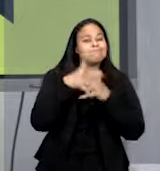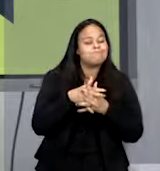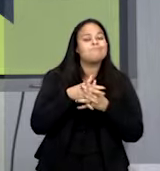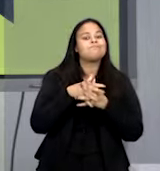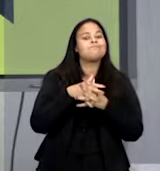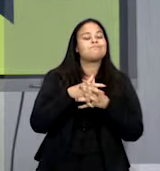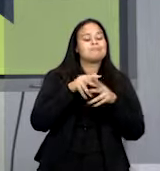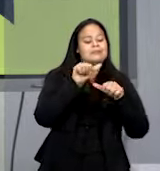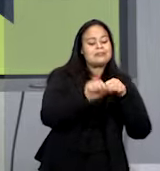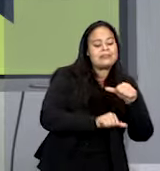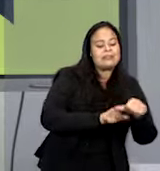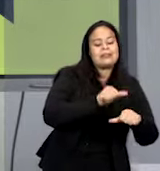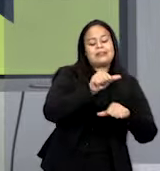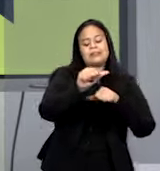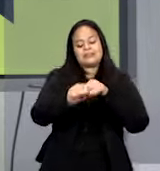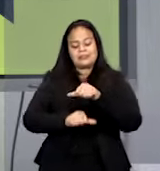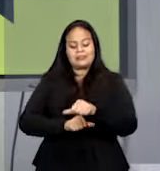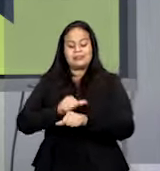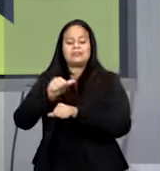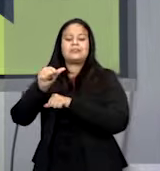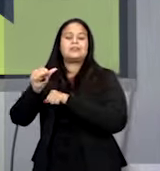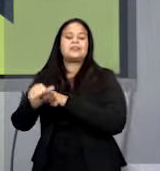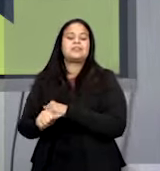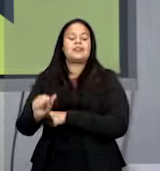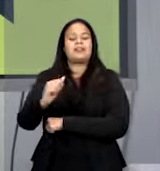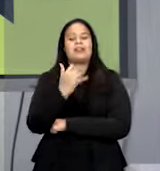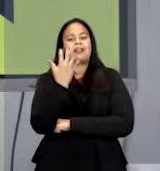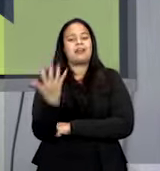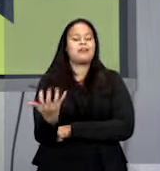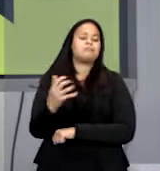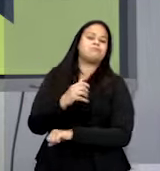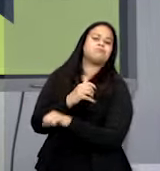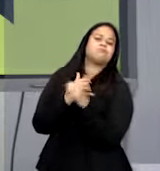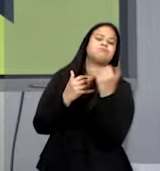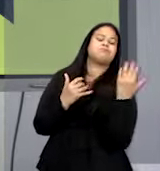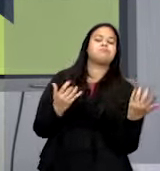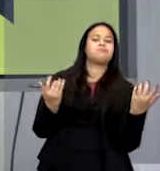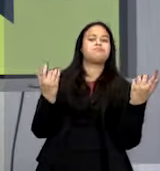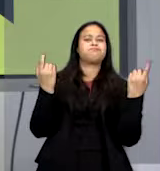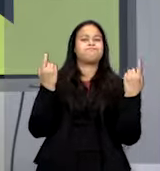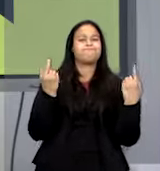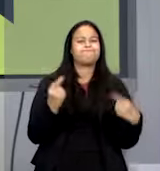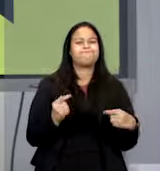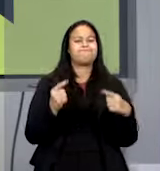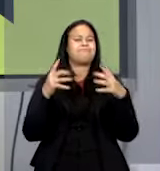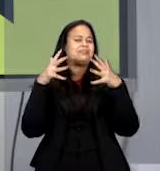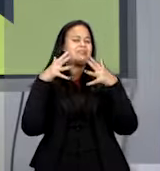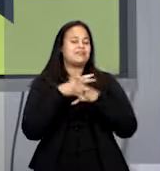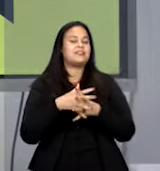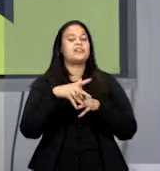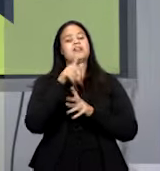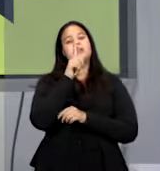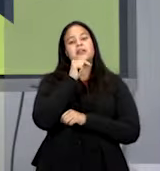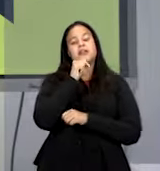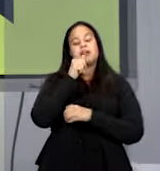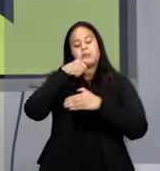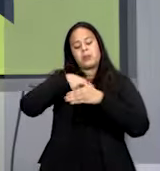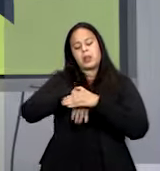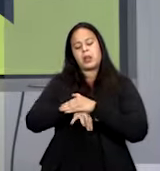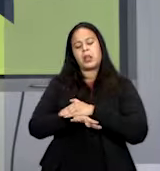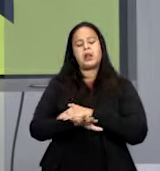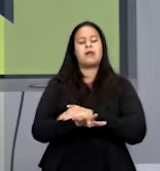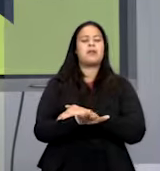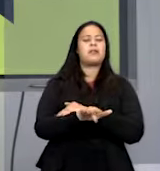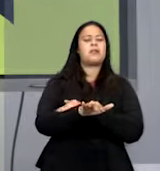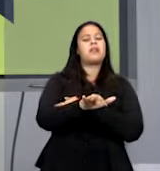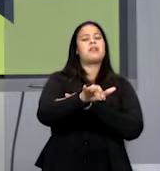de lugar, tudo isso, desmatar, tudo isso interfere no ciclo da água. A água deixa de infiltrar como antes, ela deixa